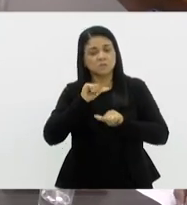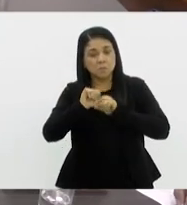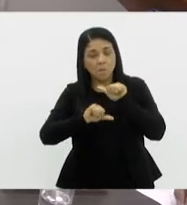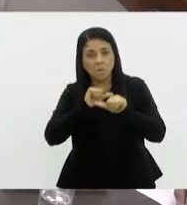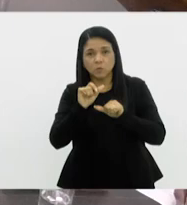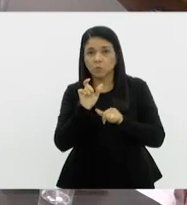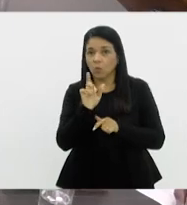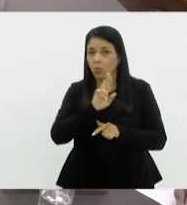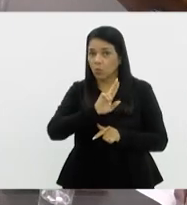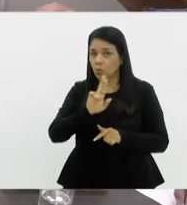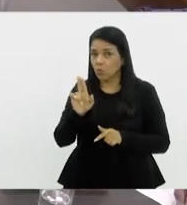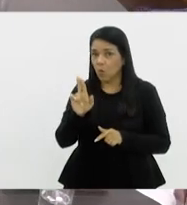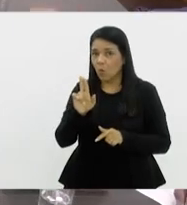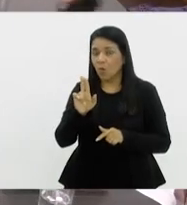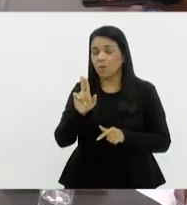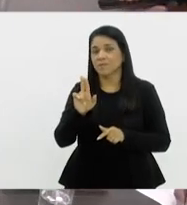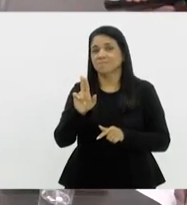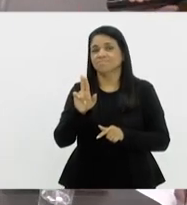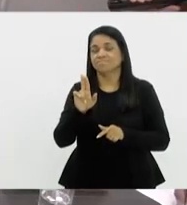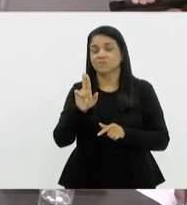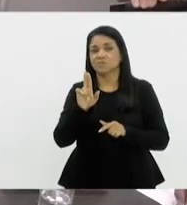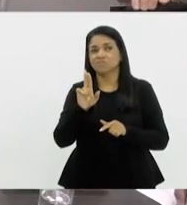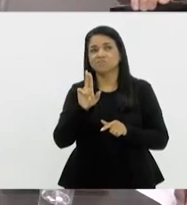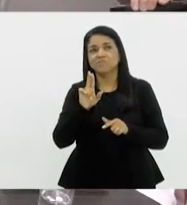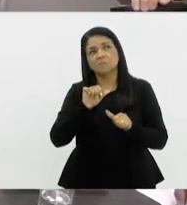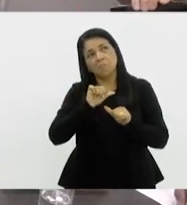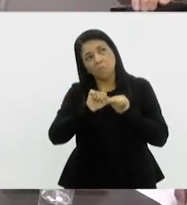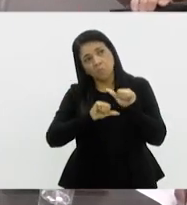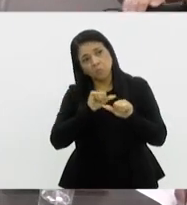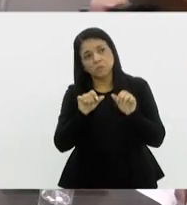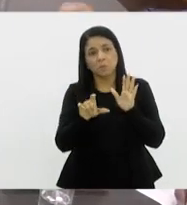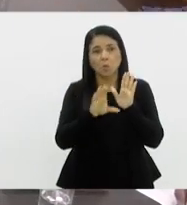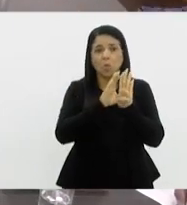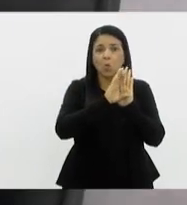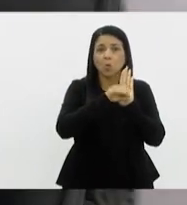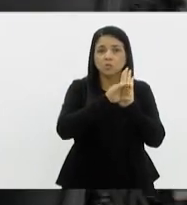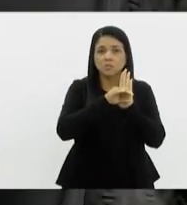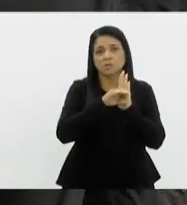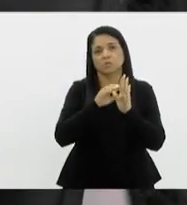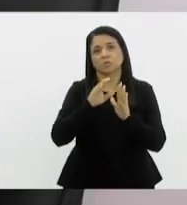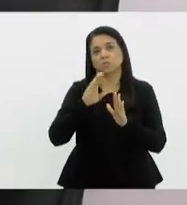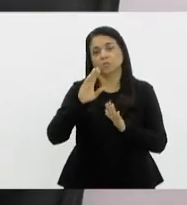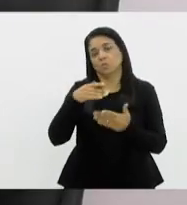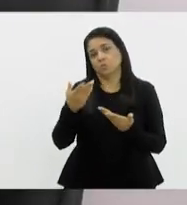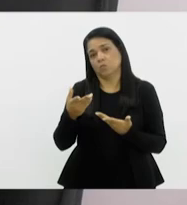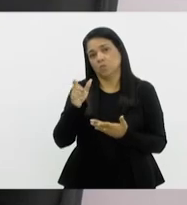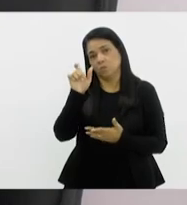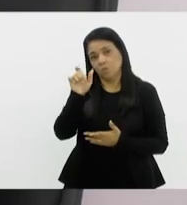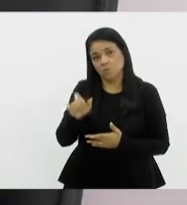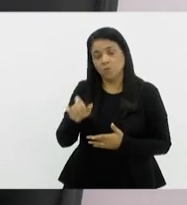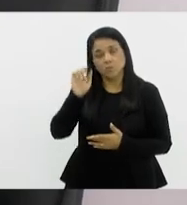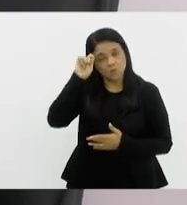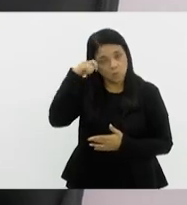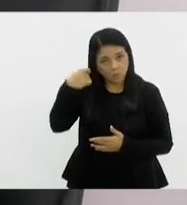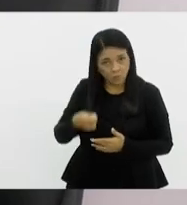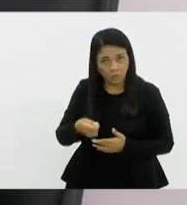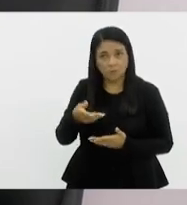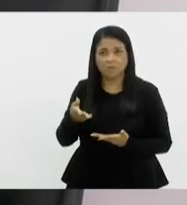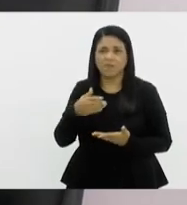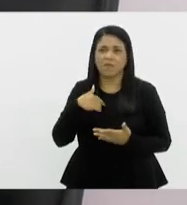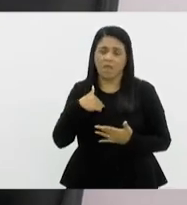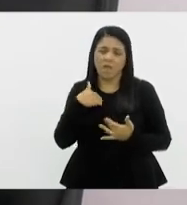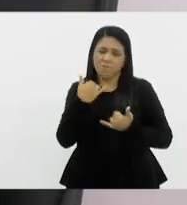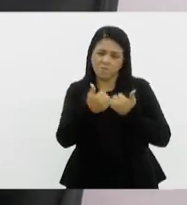dia, a gente acaba alterando o conceito original do autor. É verdade. Eu, em que pese toda a discussão e até a brincadeira,